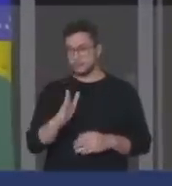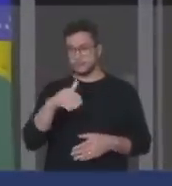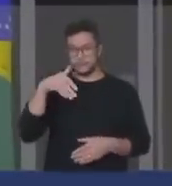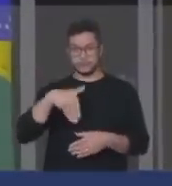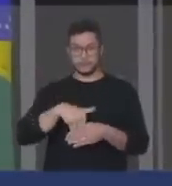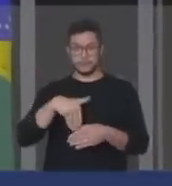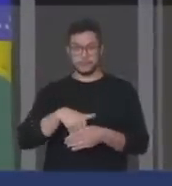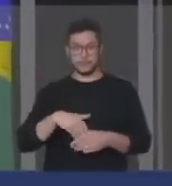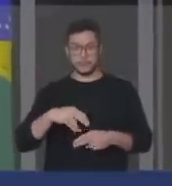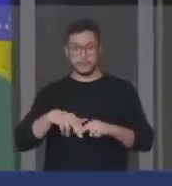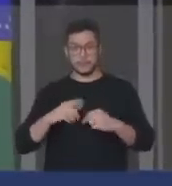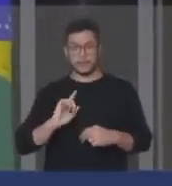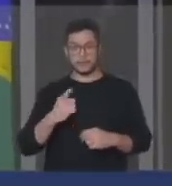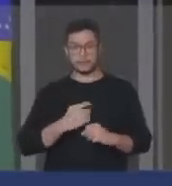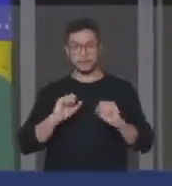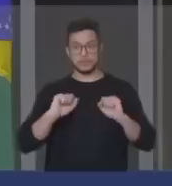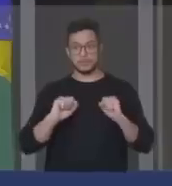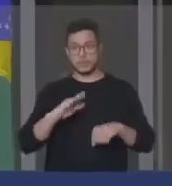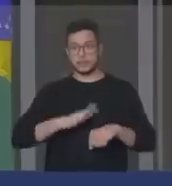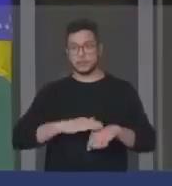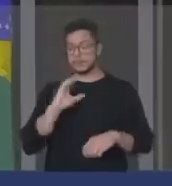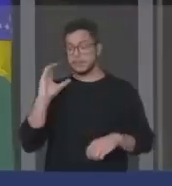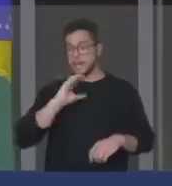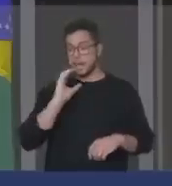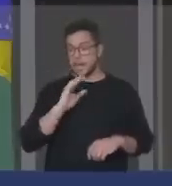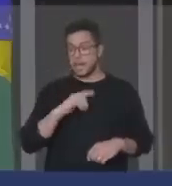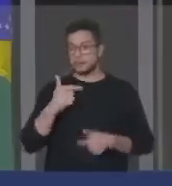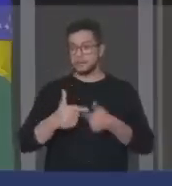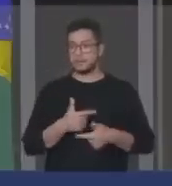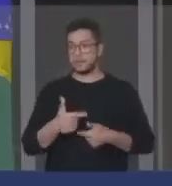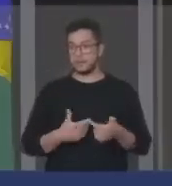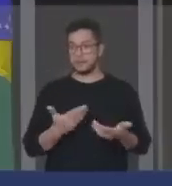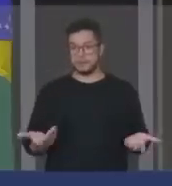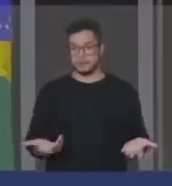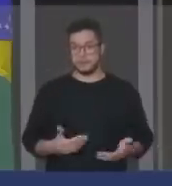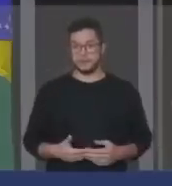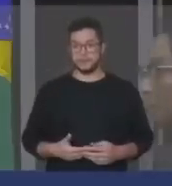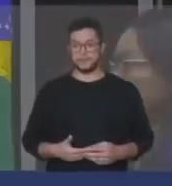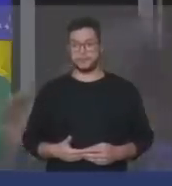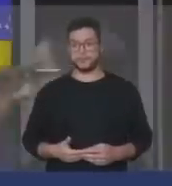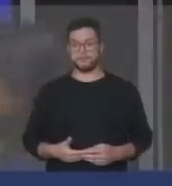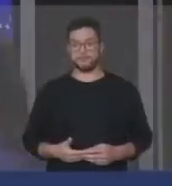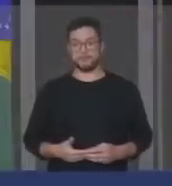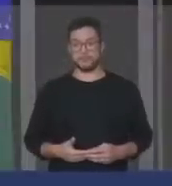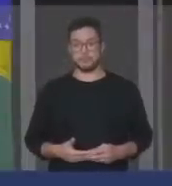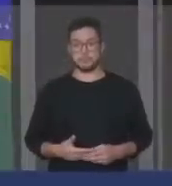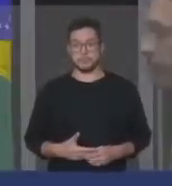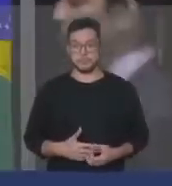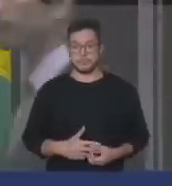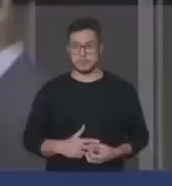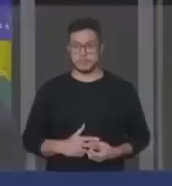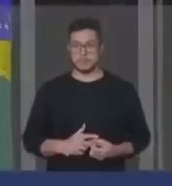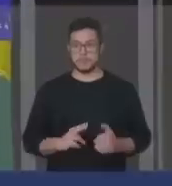no intuito de podermos agilizar os nossos trabalhos. O relatório completo, com